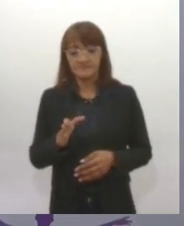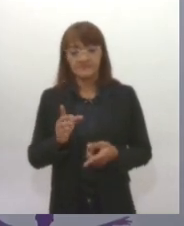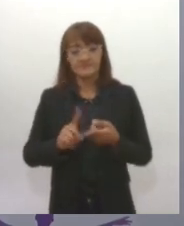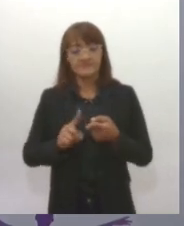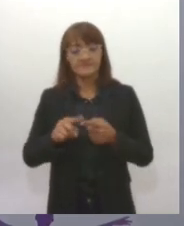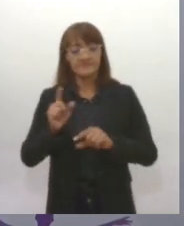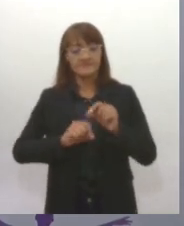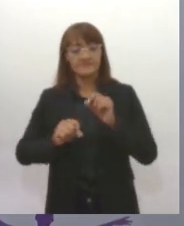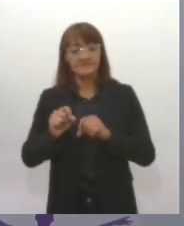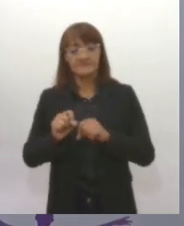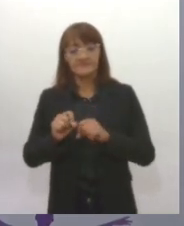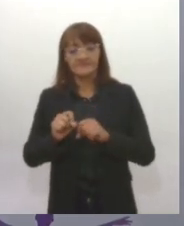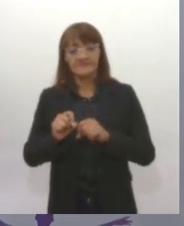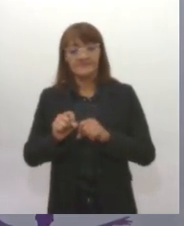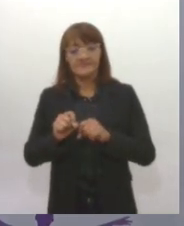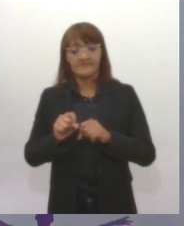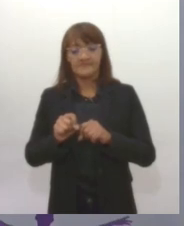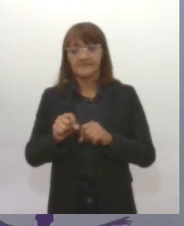praticamente